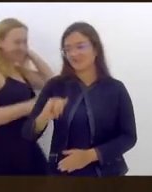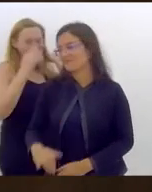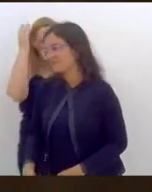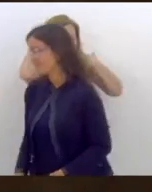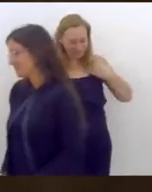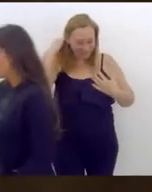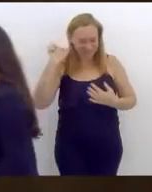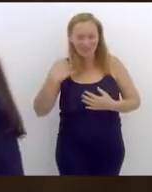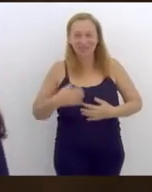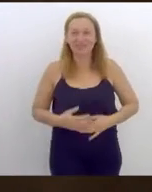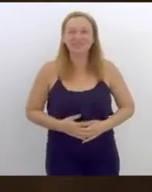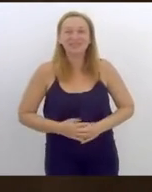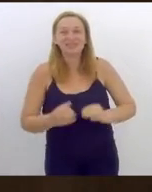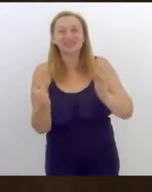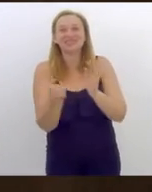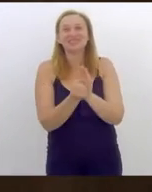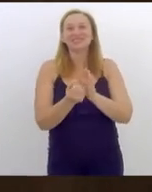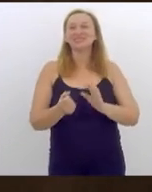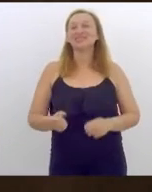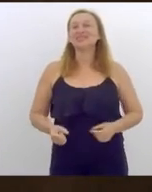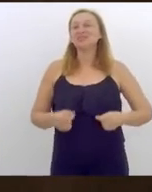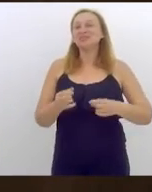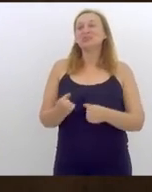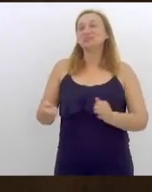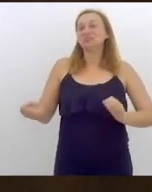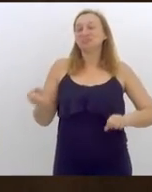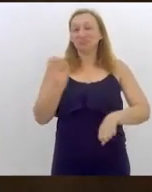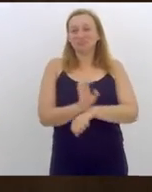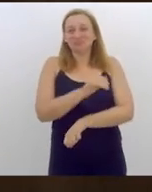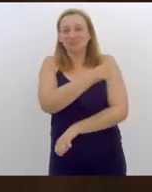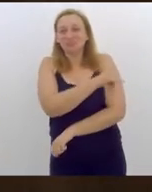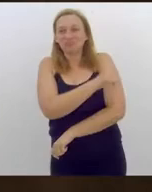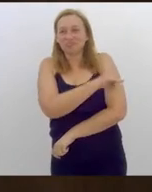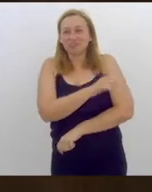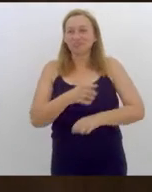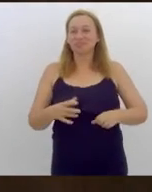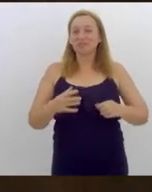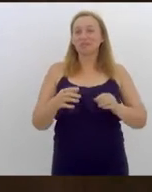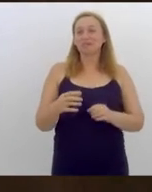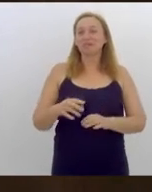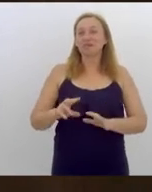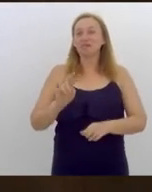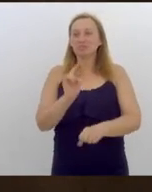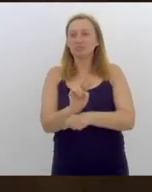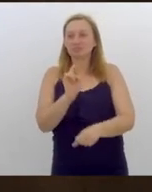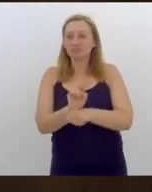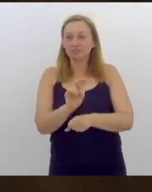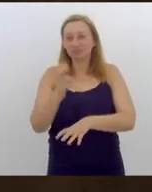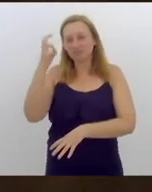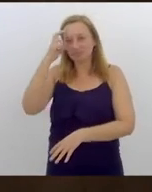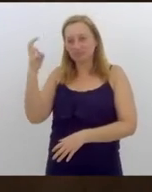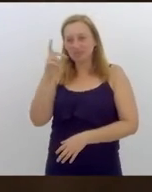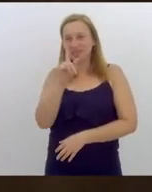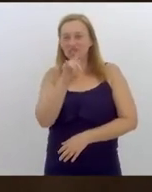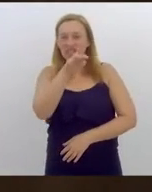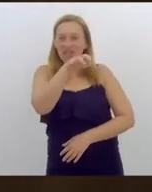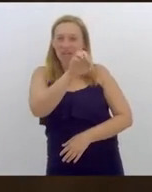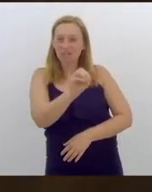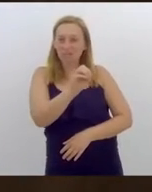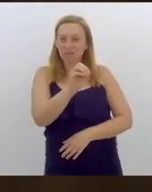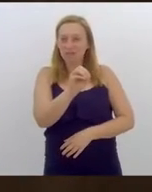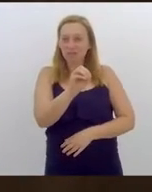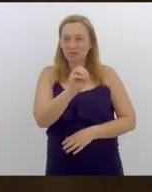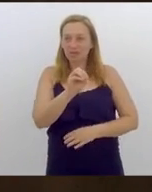considera patrimônio material do Estado do Rio de Janeiro para fins de Preservação Cultural o Grêmio Recreativo Escola de